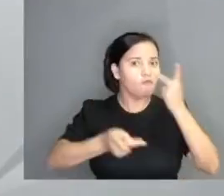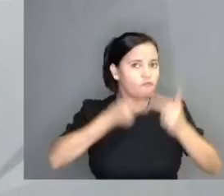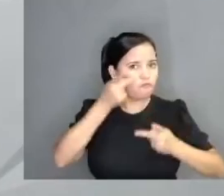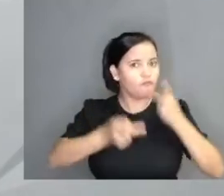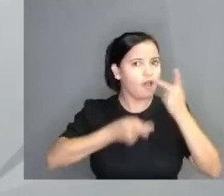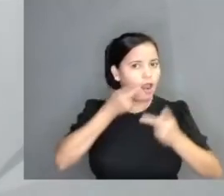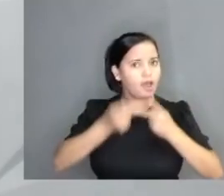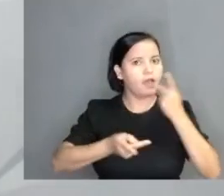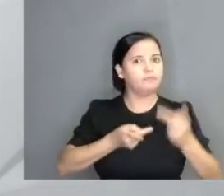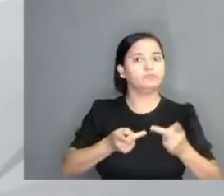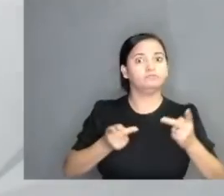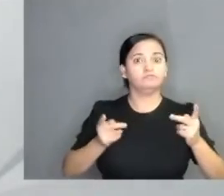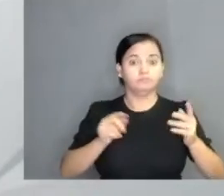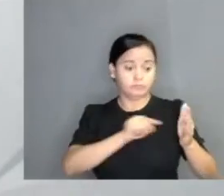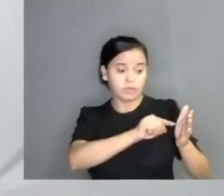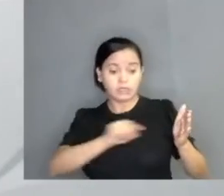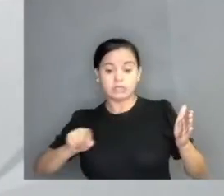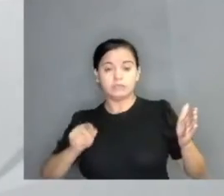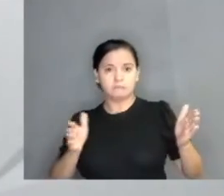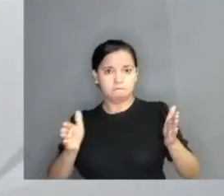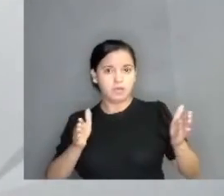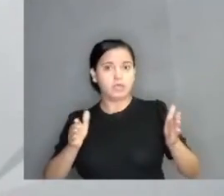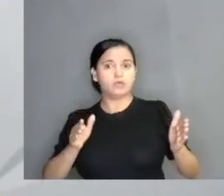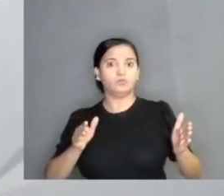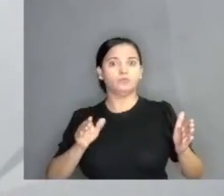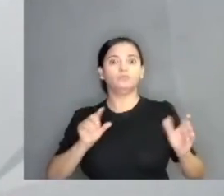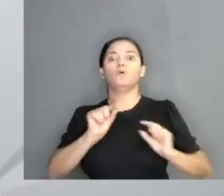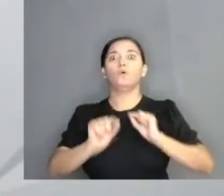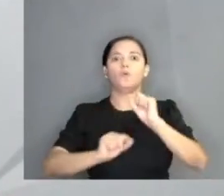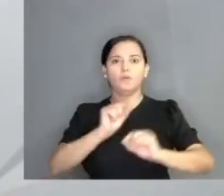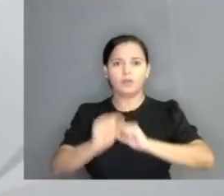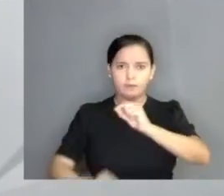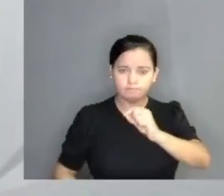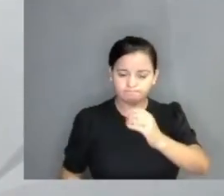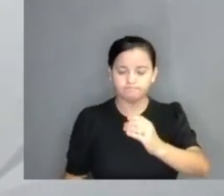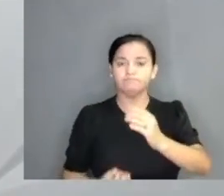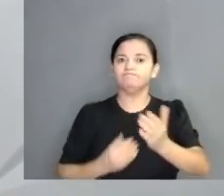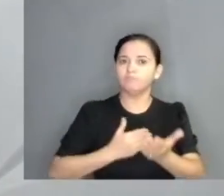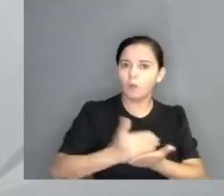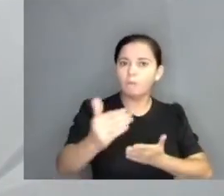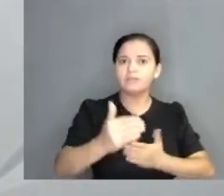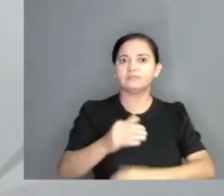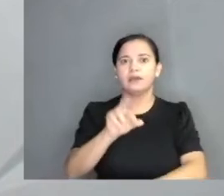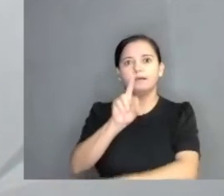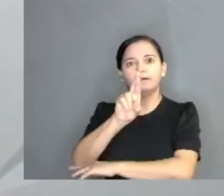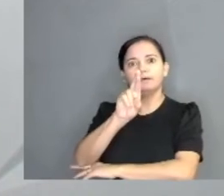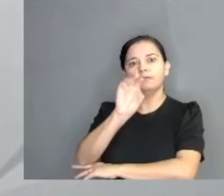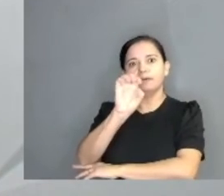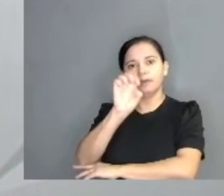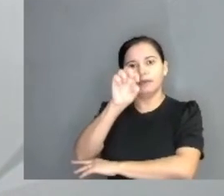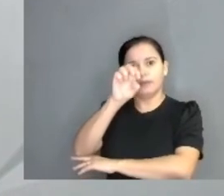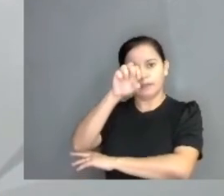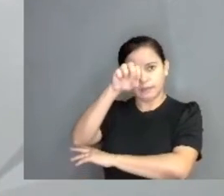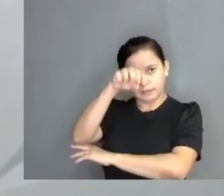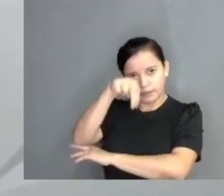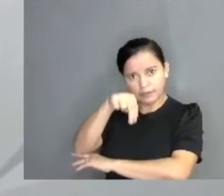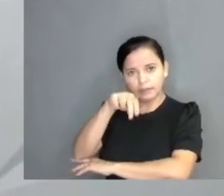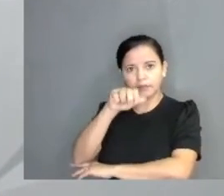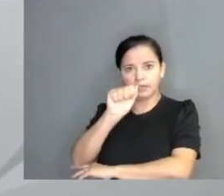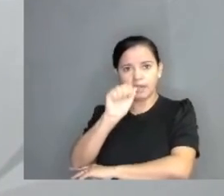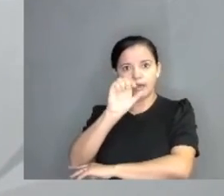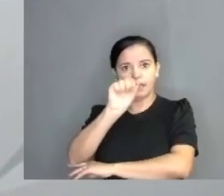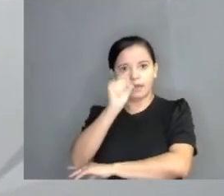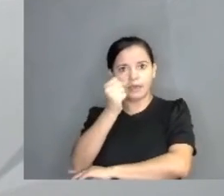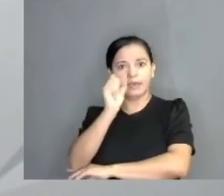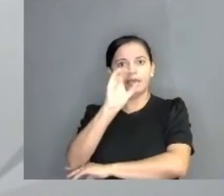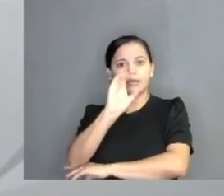uma época em que vai existir um renascimento de uma forma geral. Agora, vocês teriam que ter cuidado